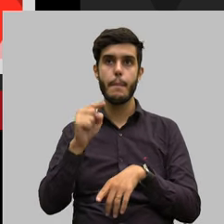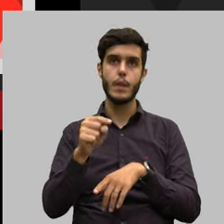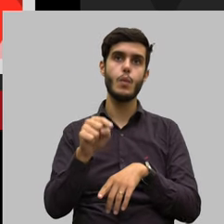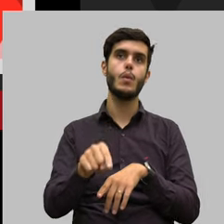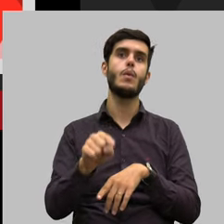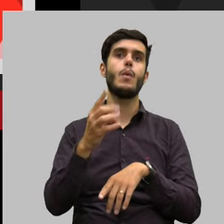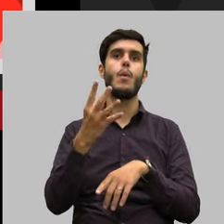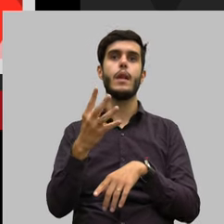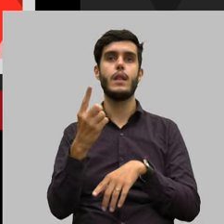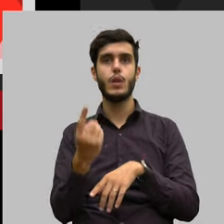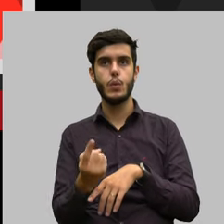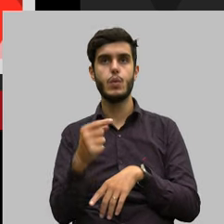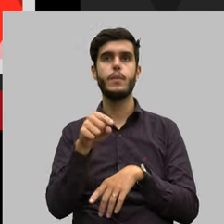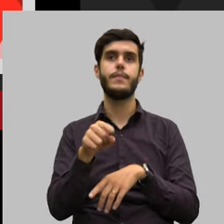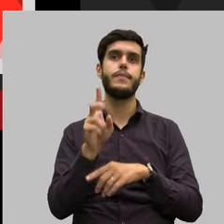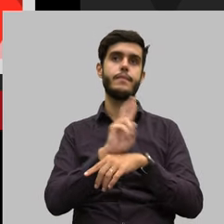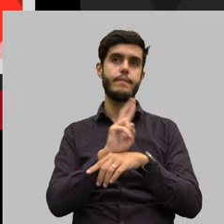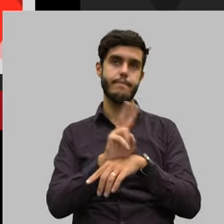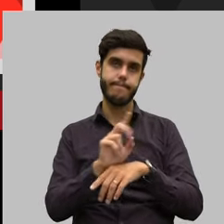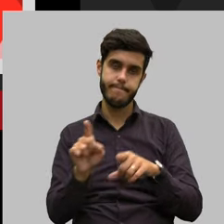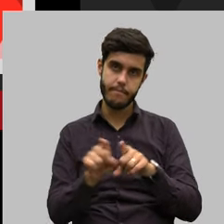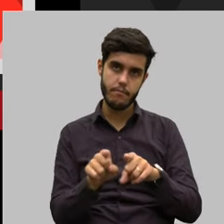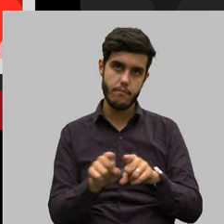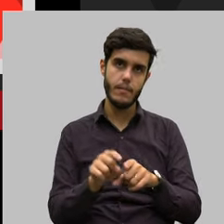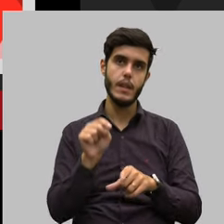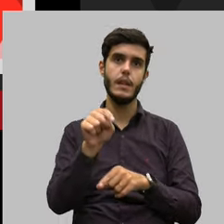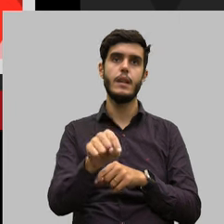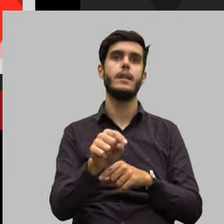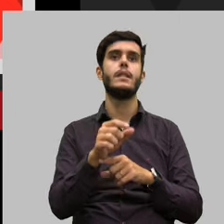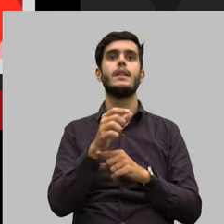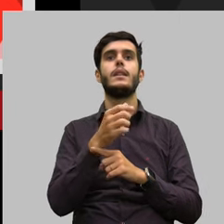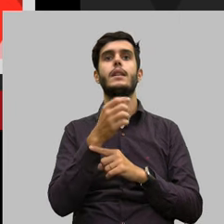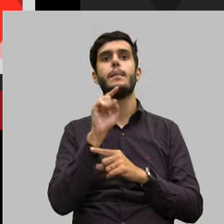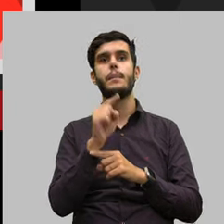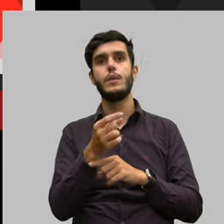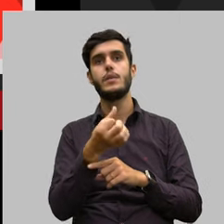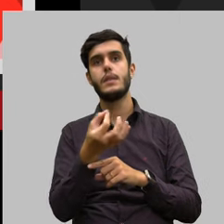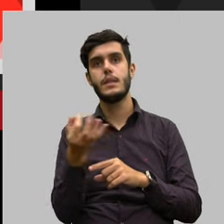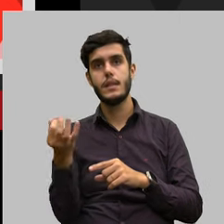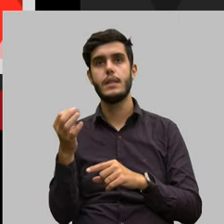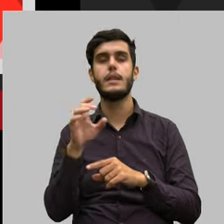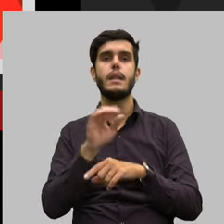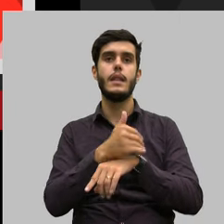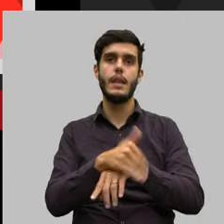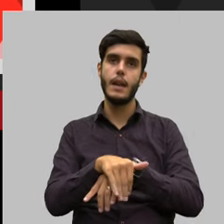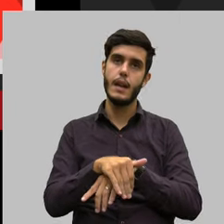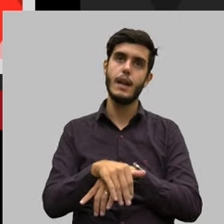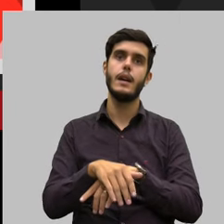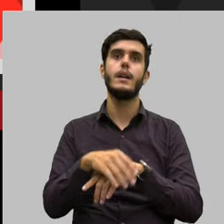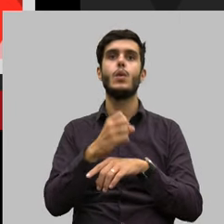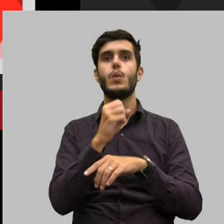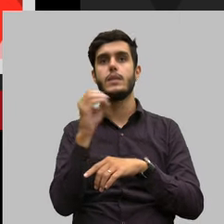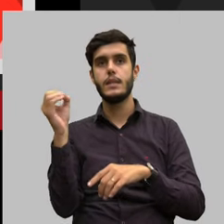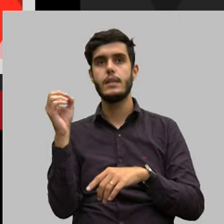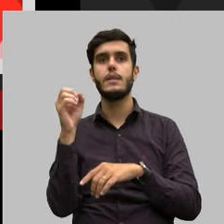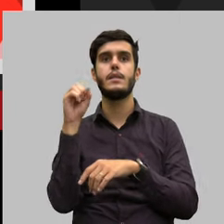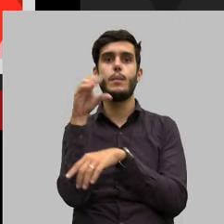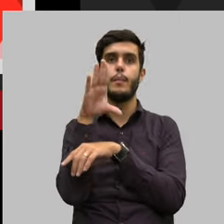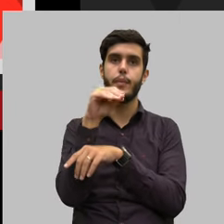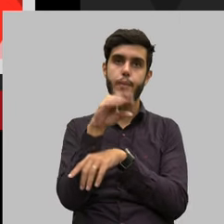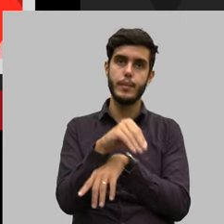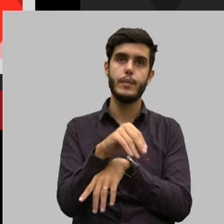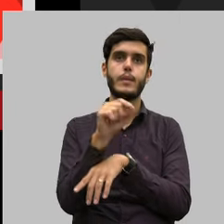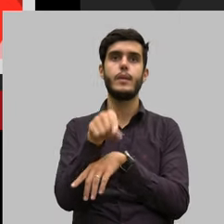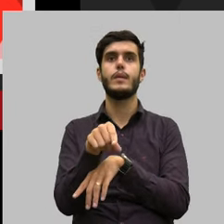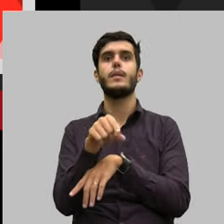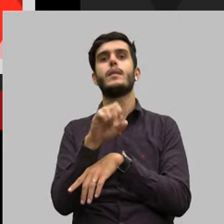rodoviárias eh fiscalizadas mais de 1000 1600 taxímetros mais de 800 radares mais de 119 hôm mais